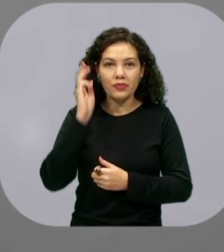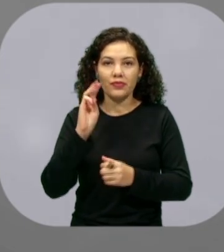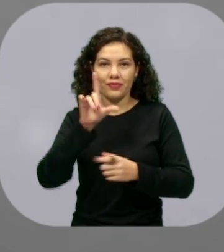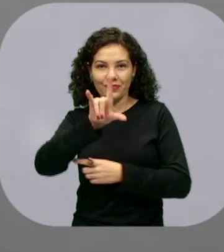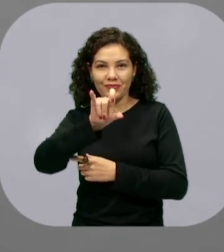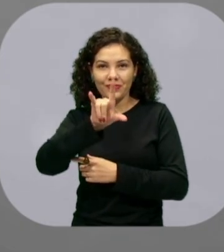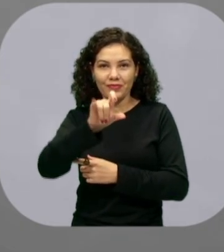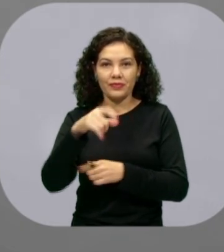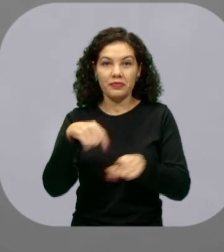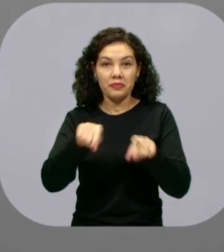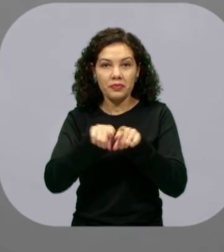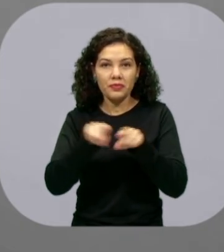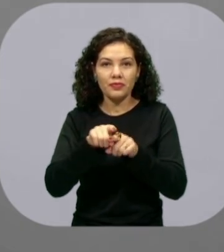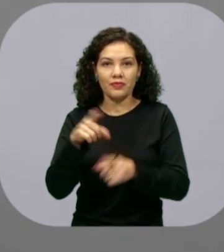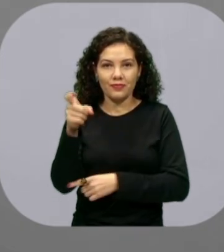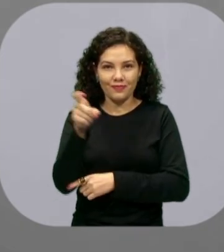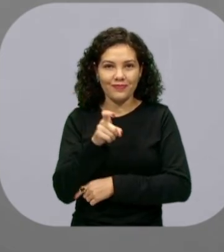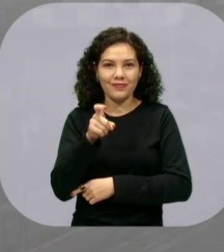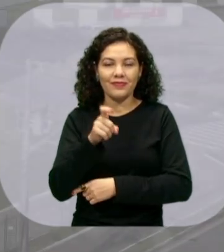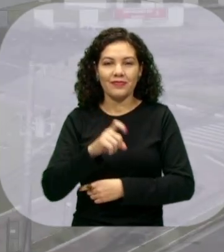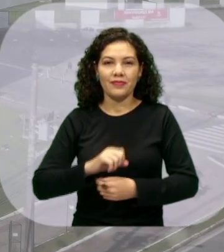no Instagram e também no X.